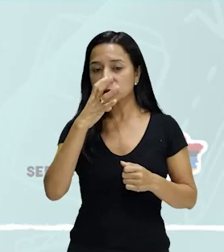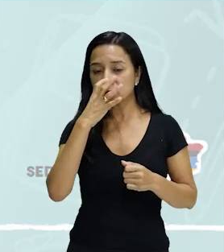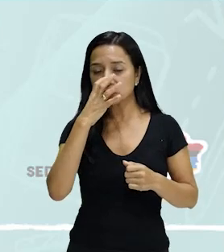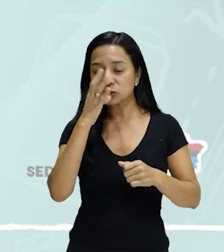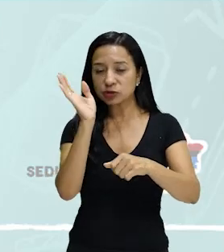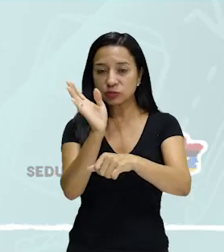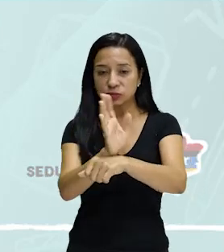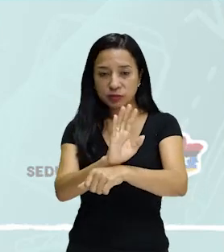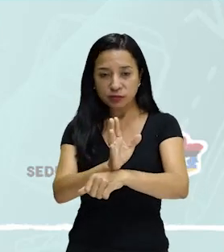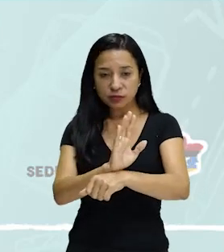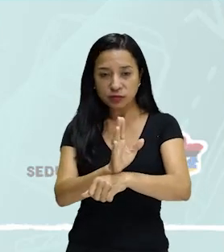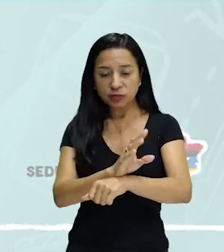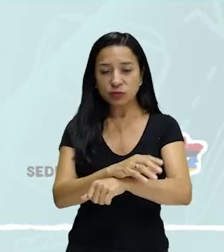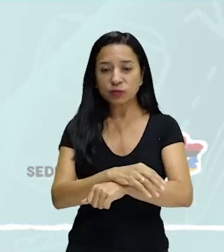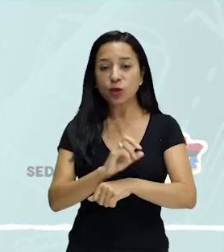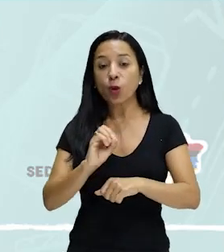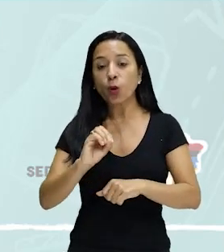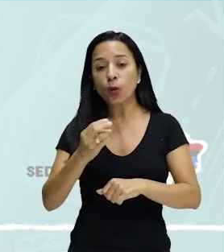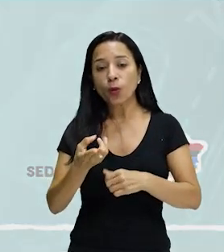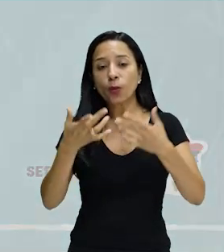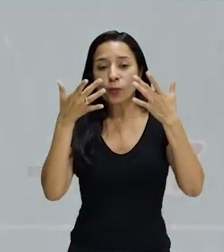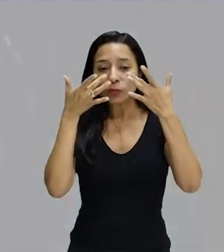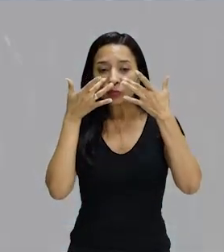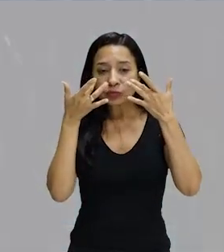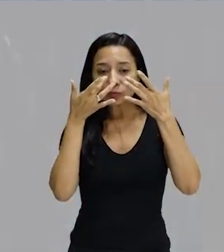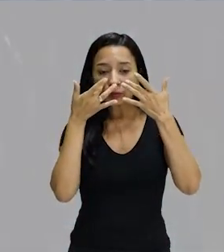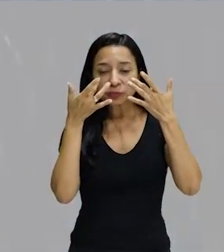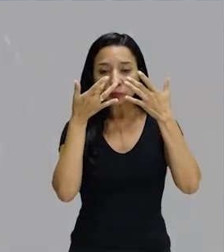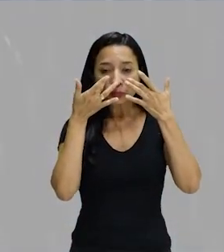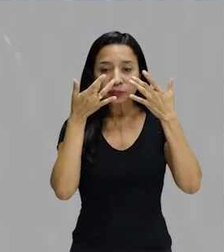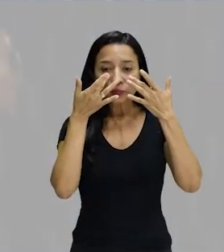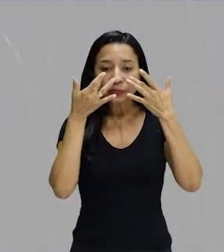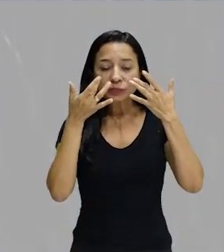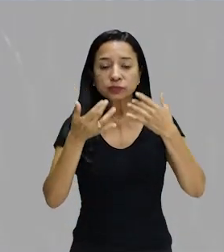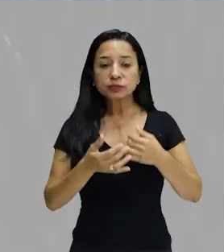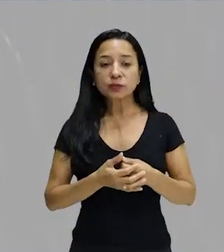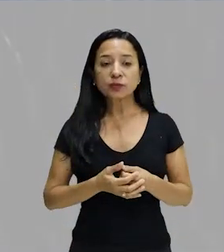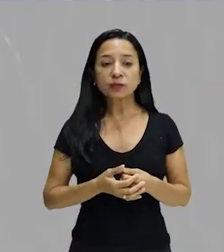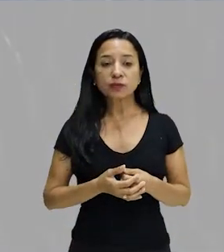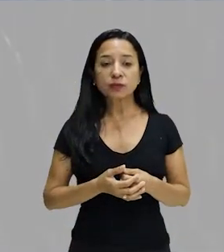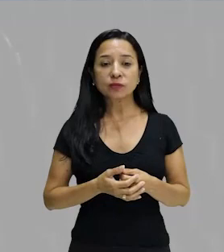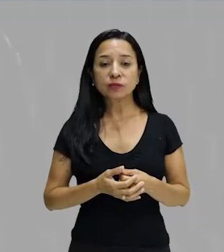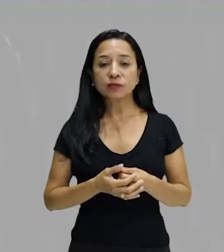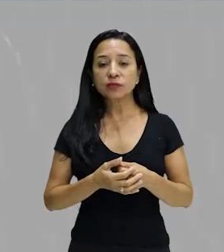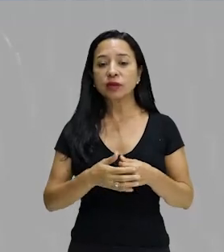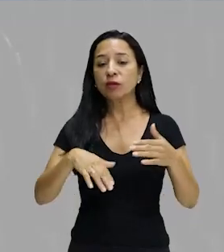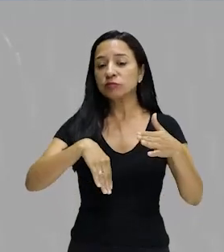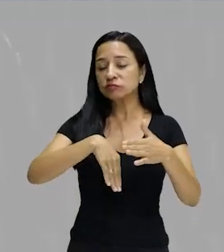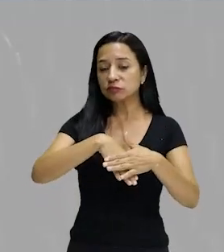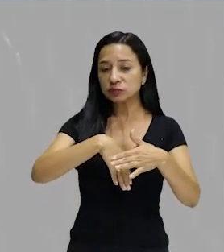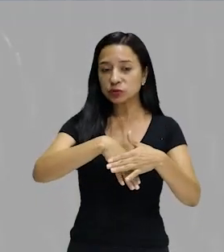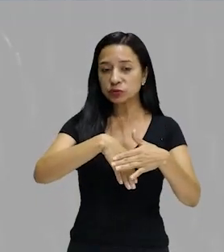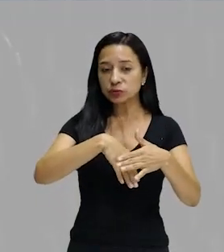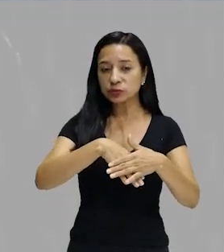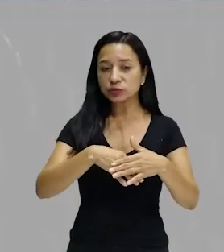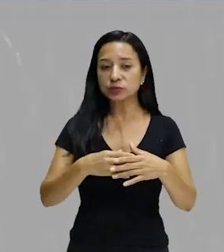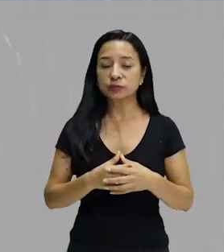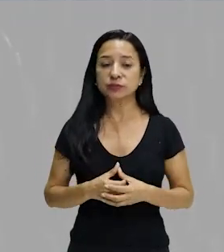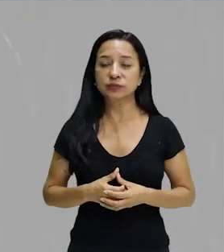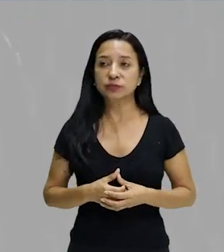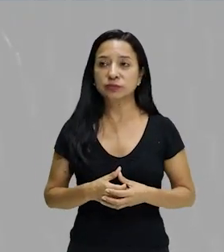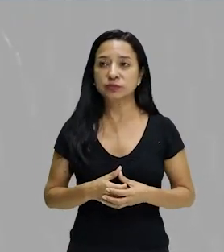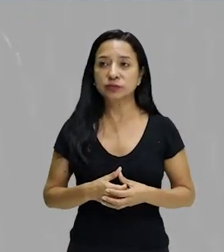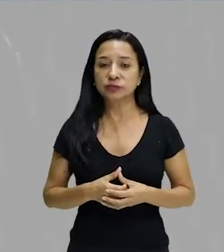filmes, a espetáculos, a um belo espetáculo, que seria a resposta correta, a jogos, certo?